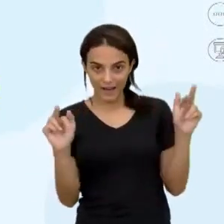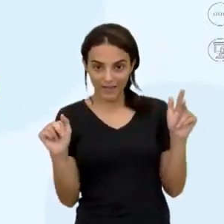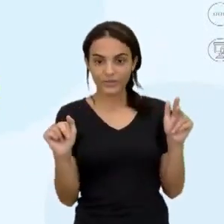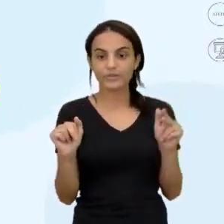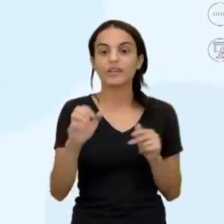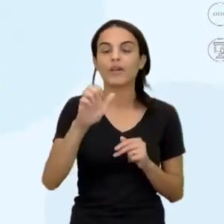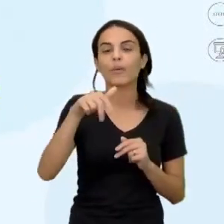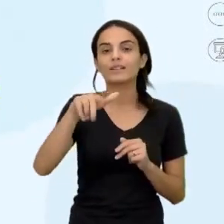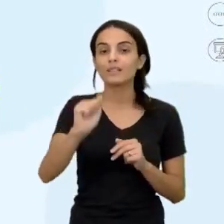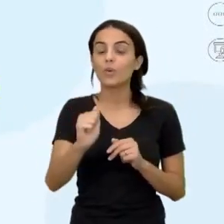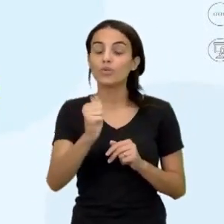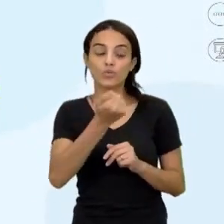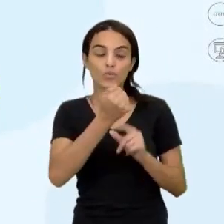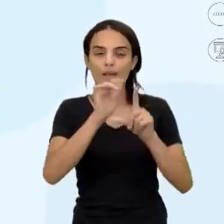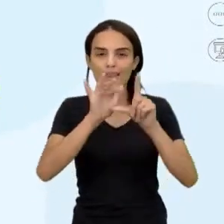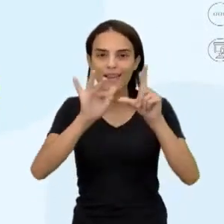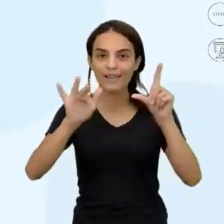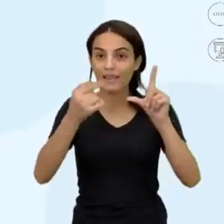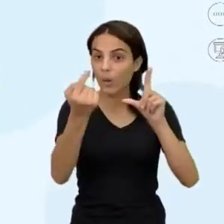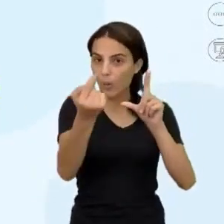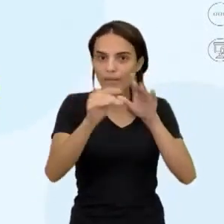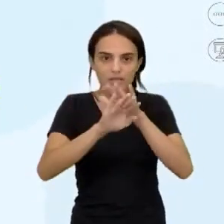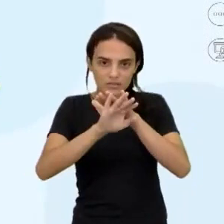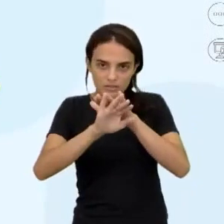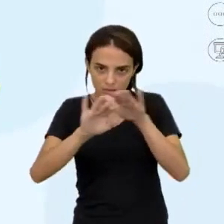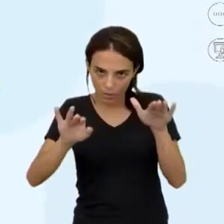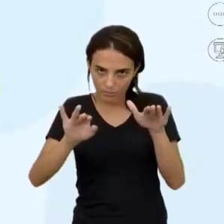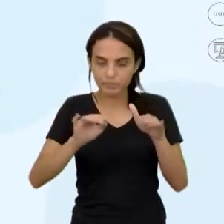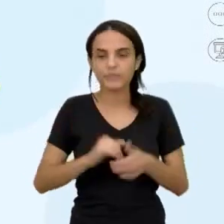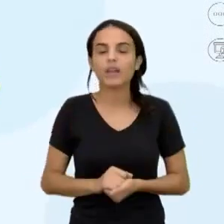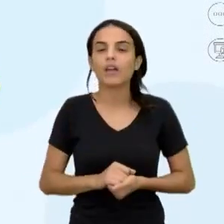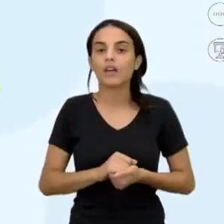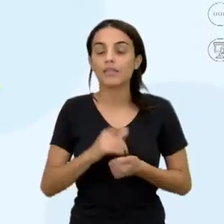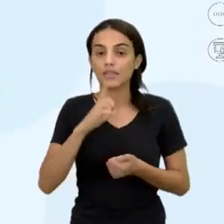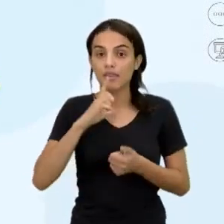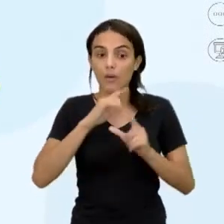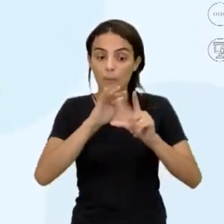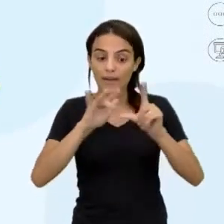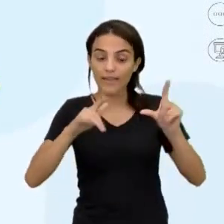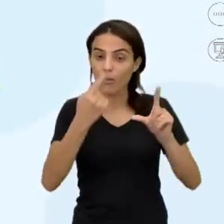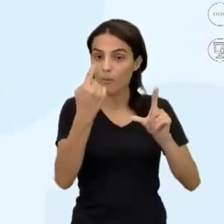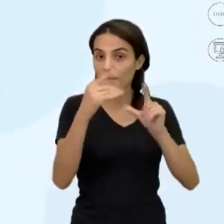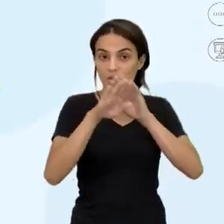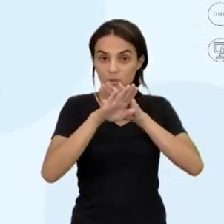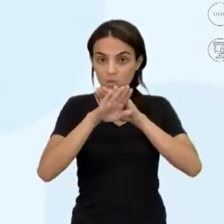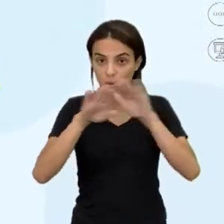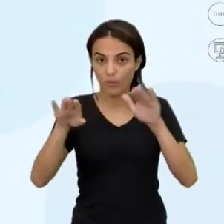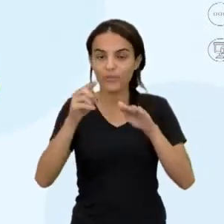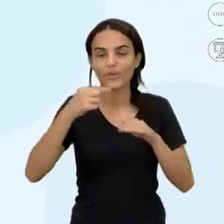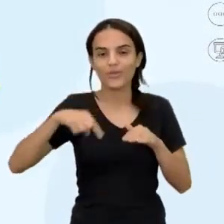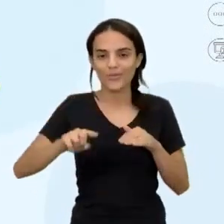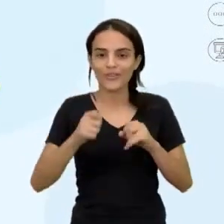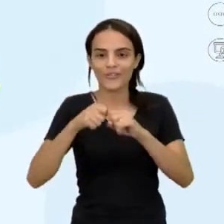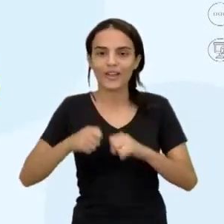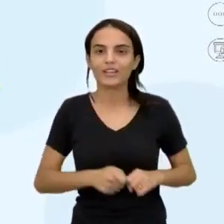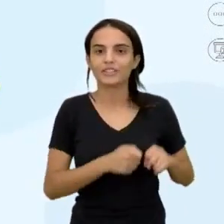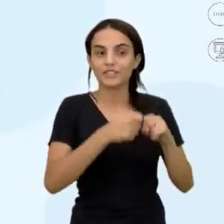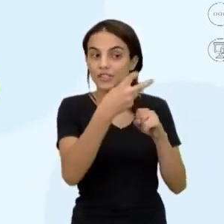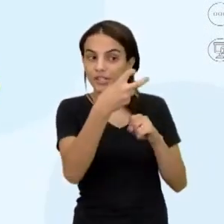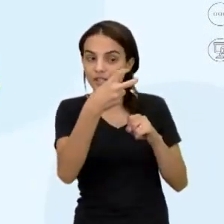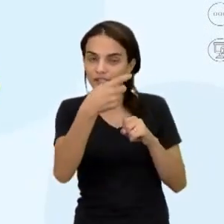letra só, uma variável, uma incógnita, porque só tem uma letra aqui, né, o x. Mas quando você faz assim, ó, x